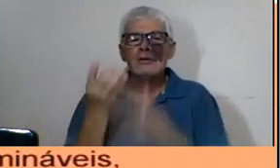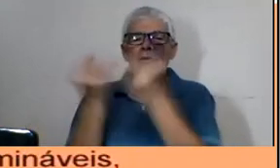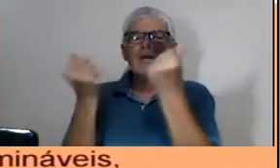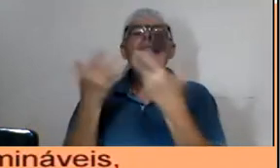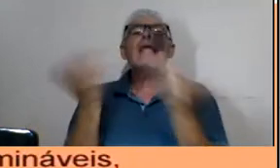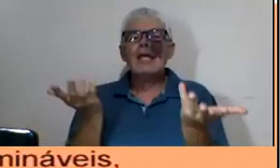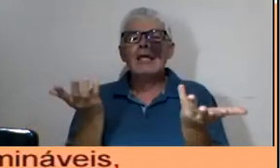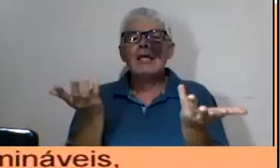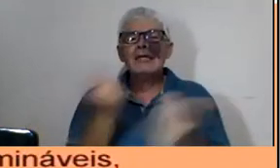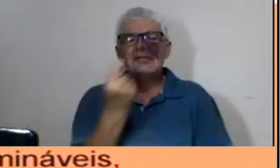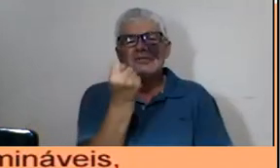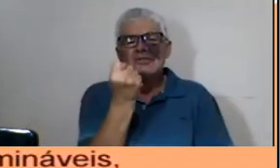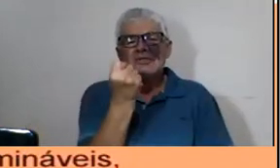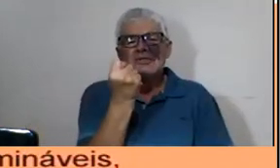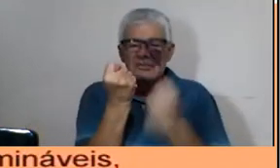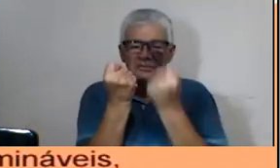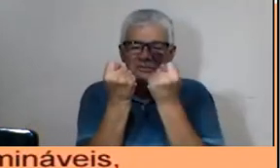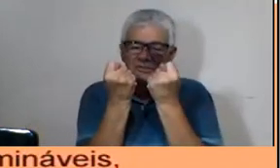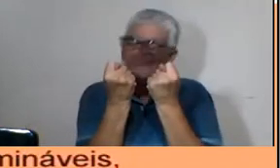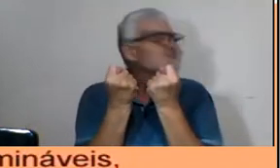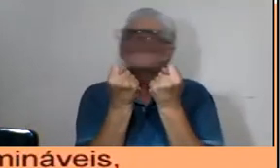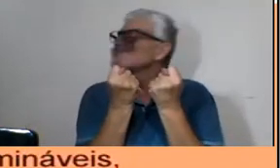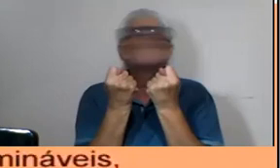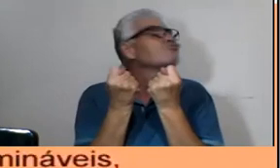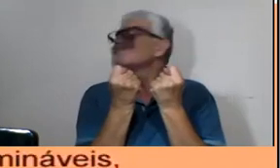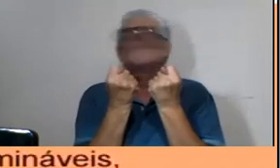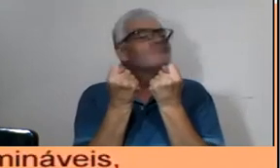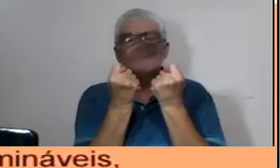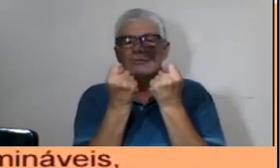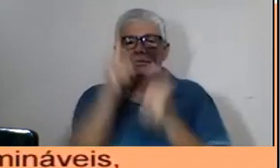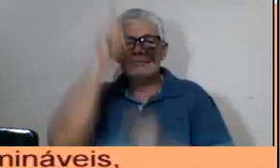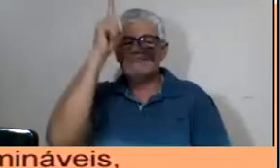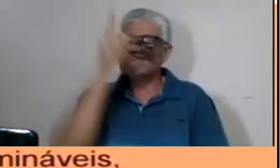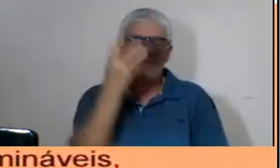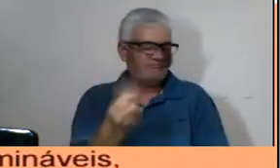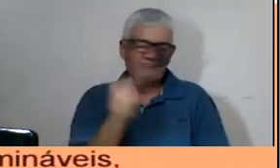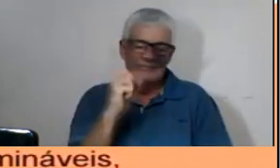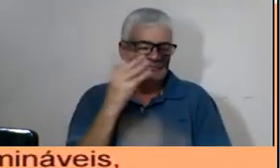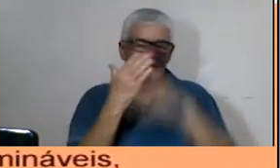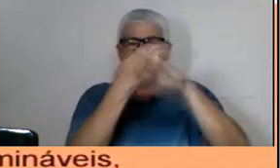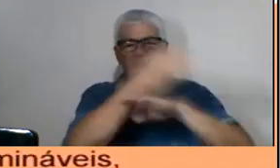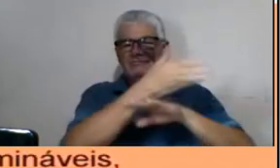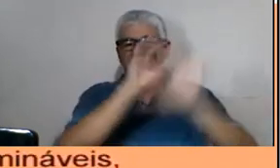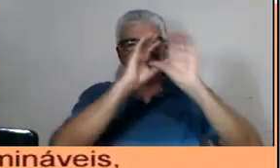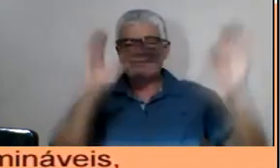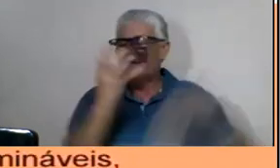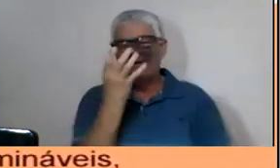pequeno, ele só tem 2 capítulos. Mas tem uma coisa importantíssima. Pode falar, Ricardo, quer